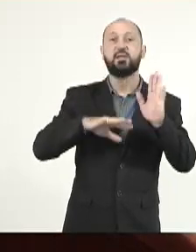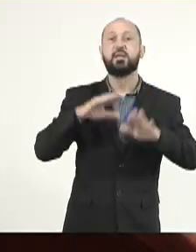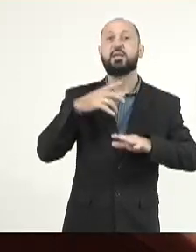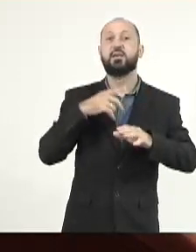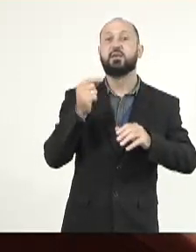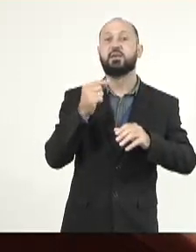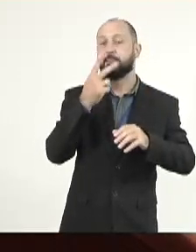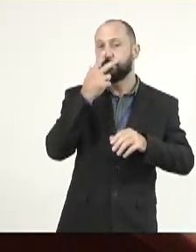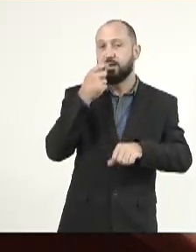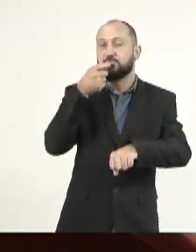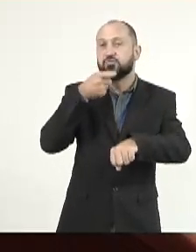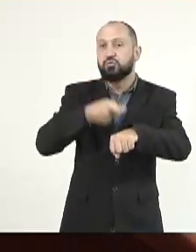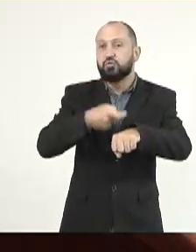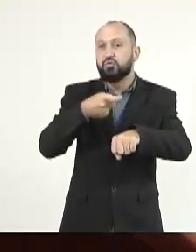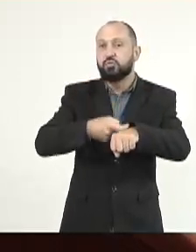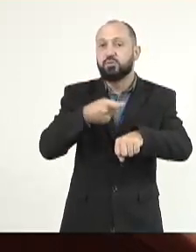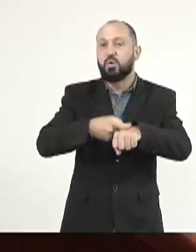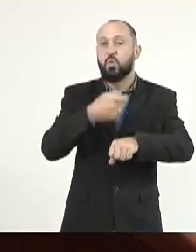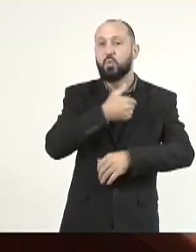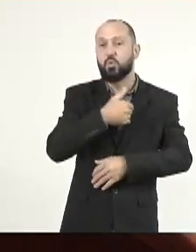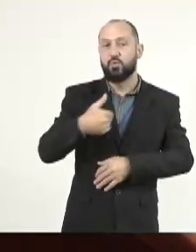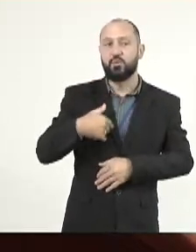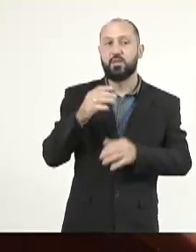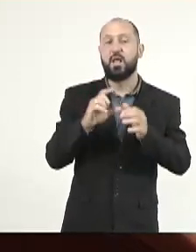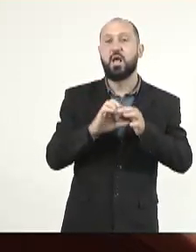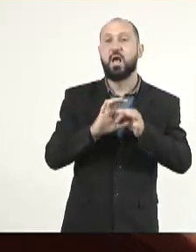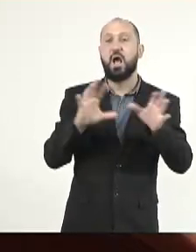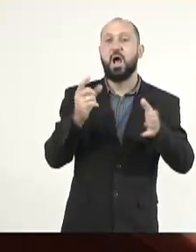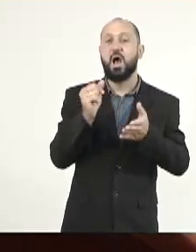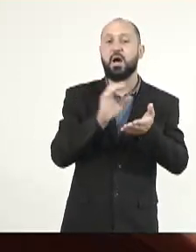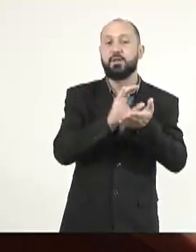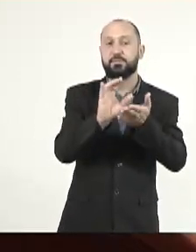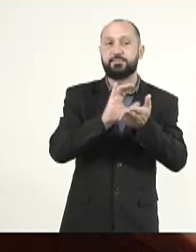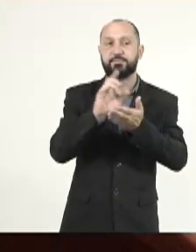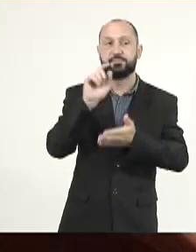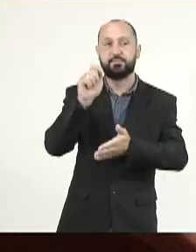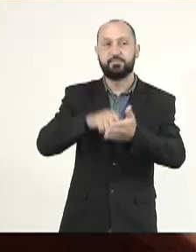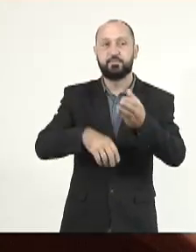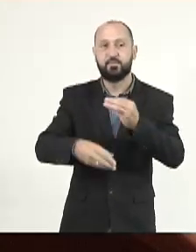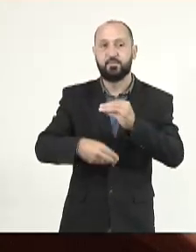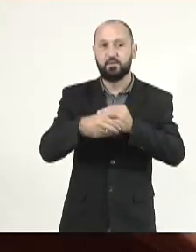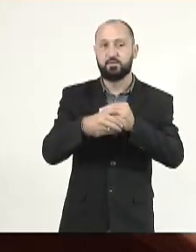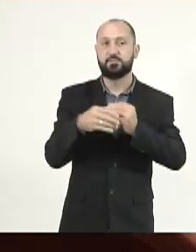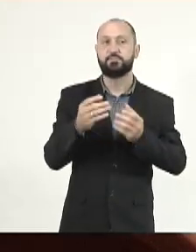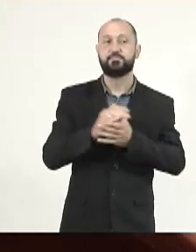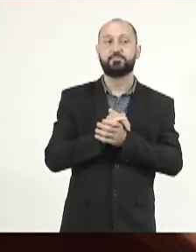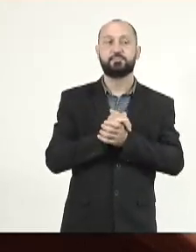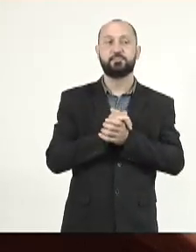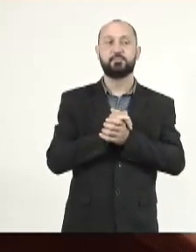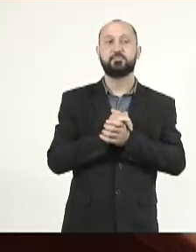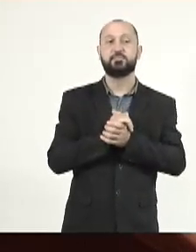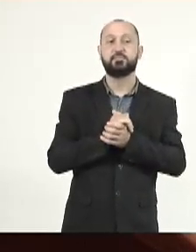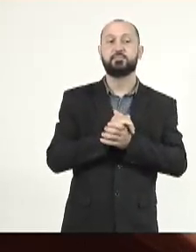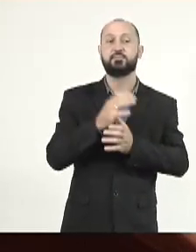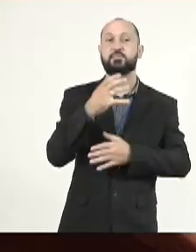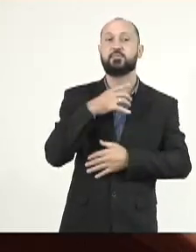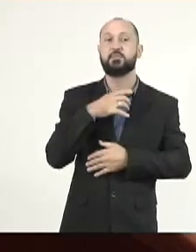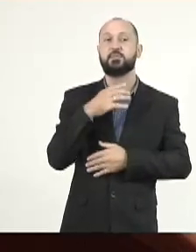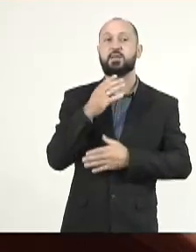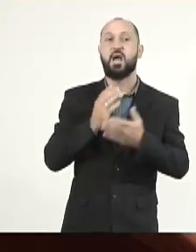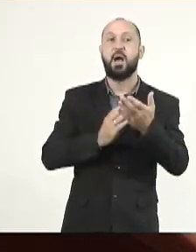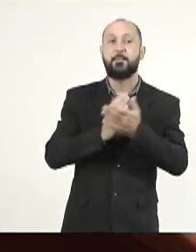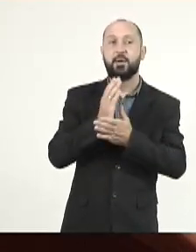quis engessar o governo na liberação das emendas parlamentares. Quiseram lá e